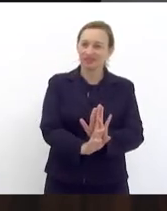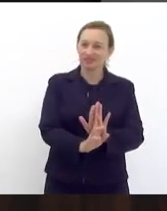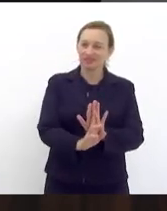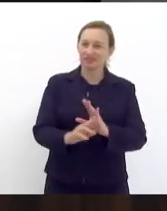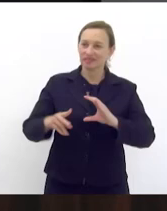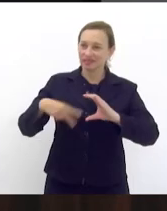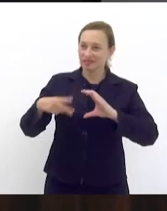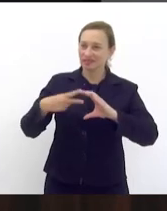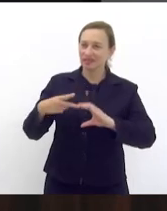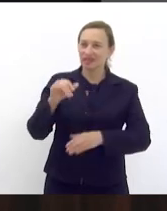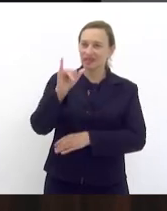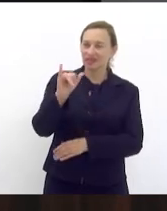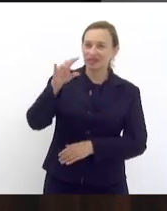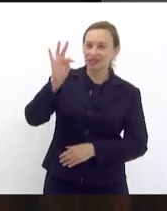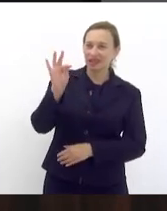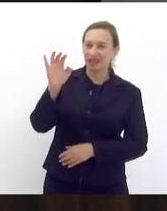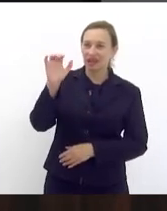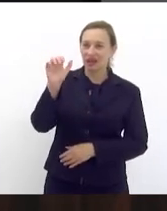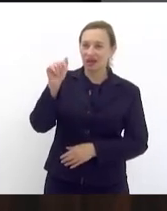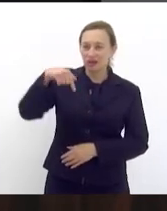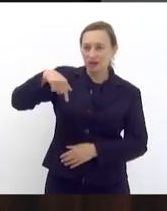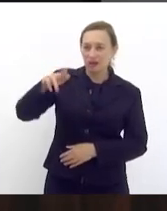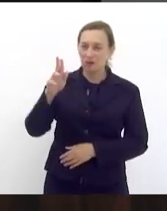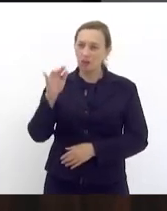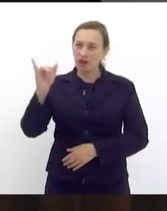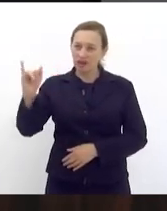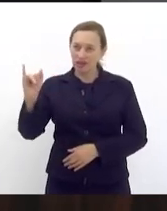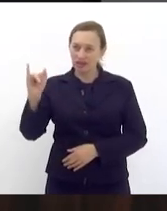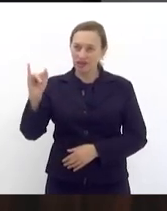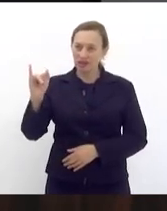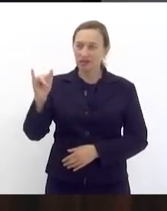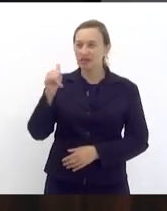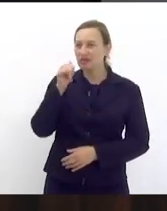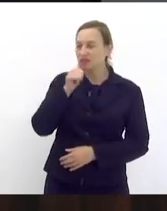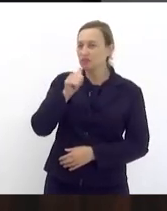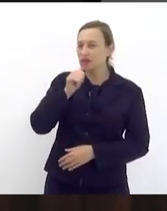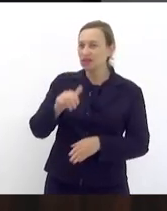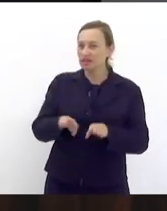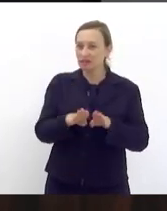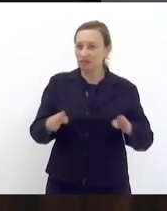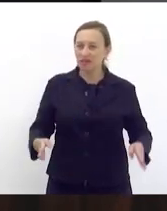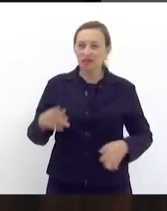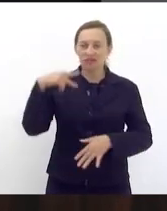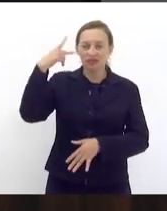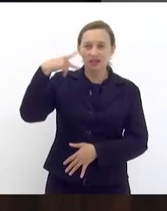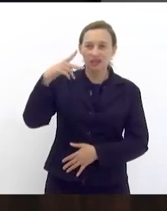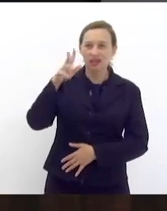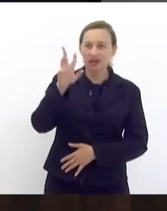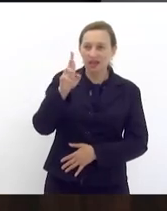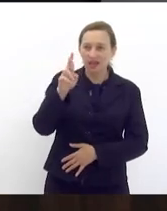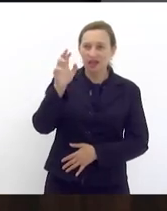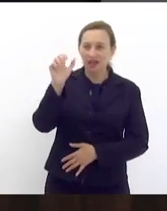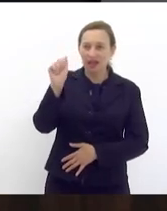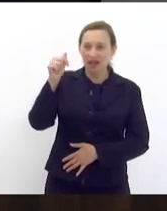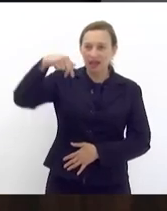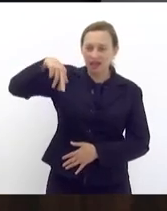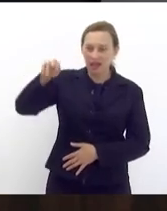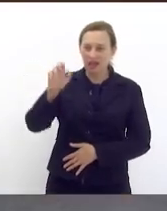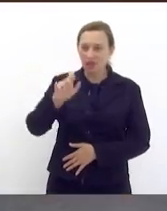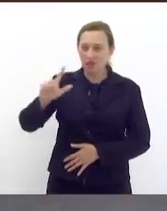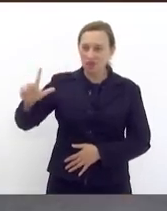de Vereadores de Itaguaí e a presença feminina aqui dessa mesa, a vereadora Raquel Segundo.